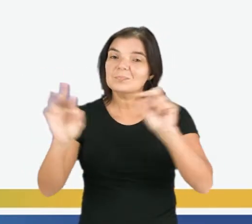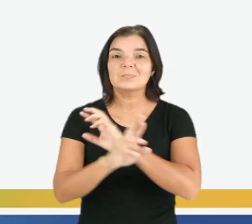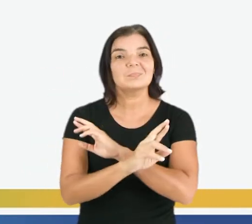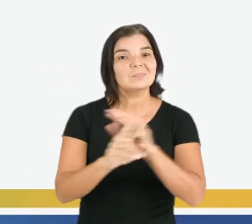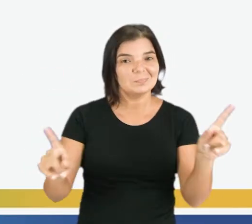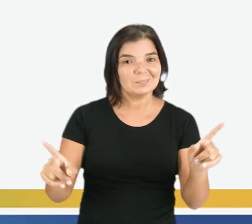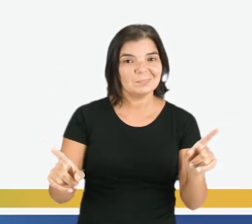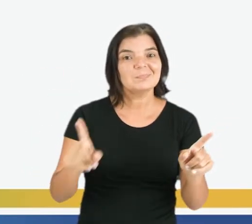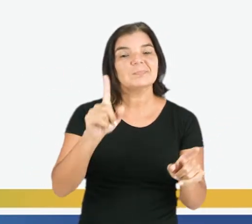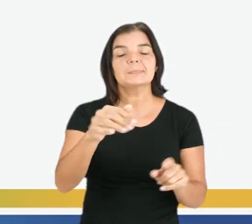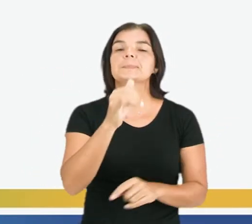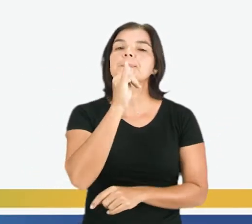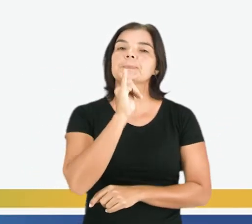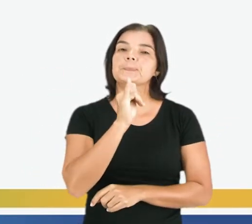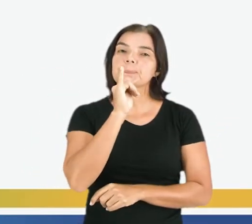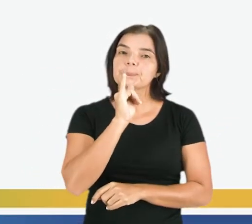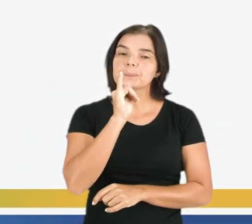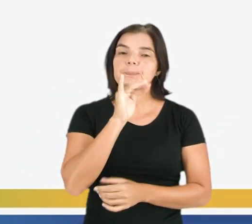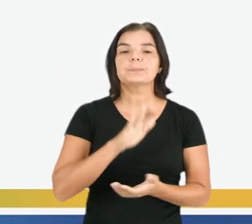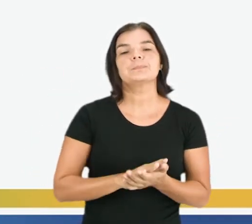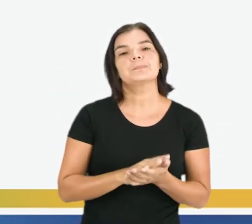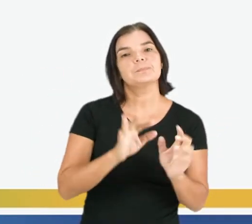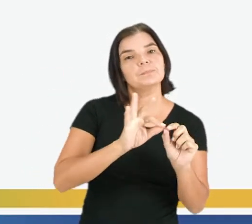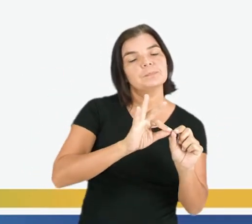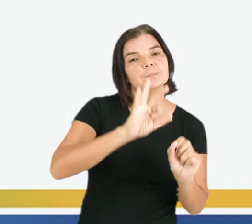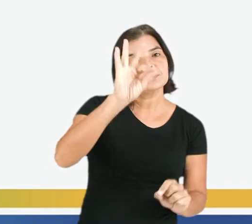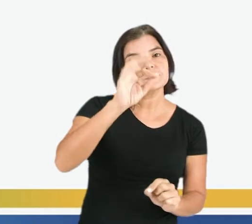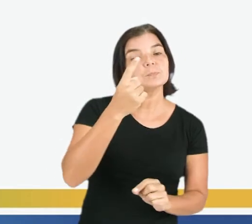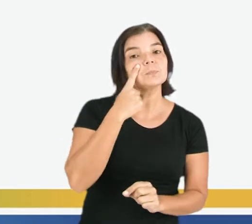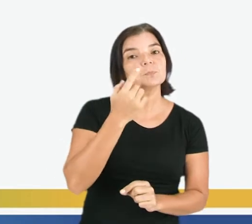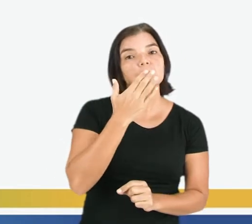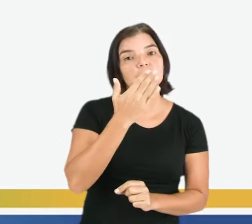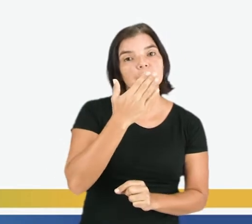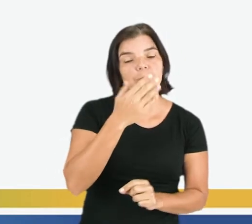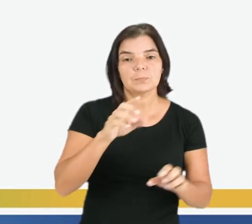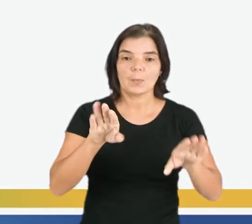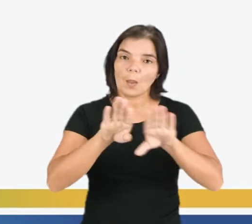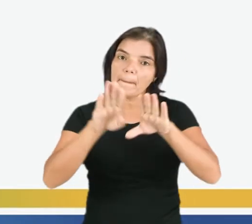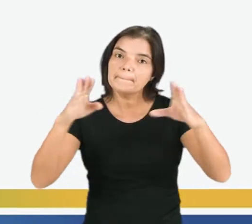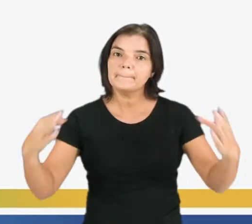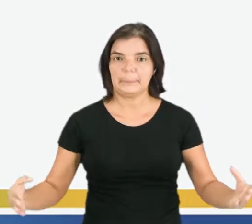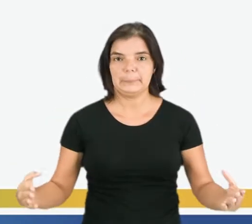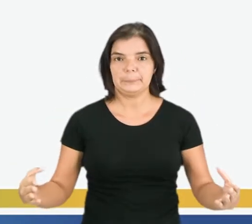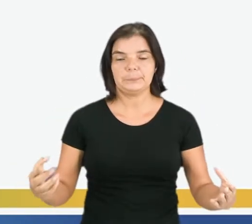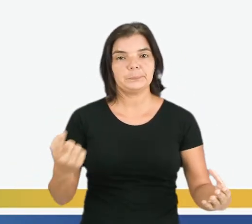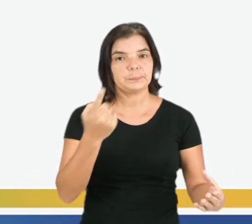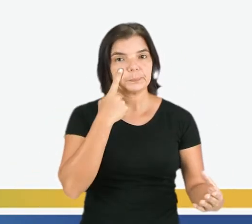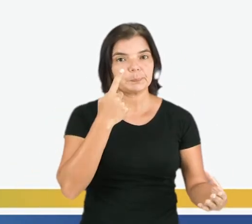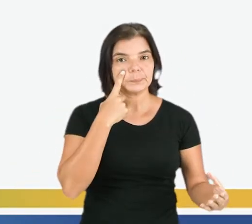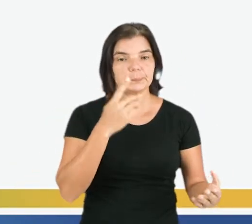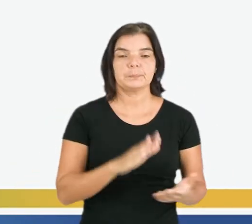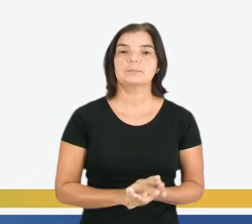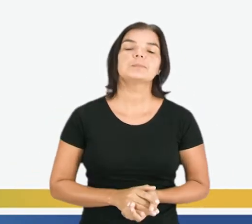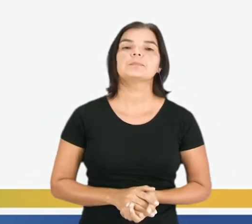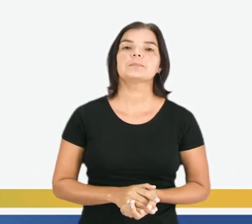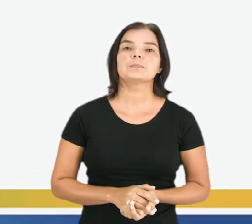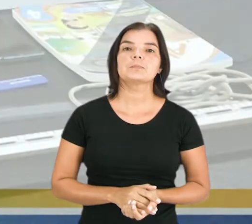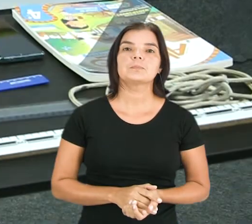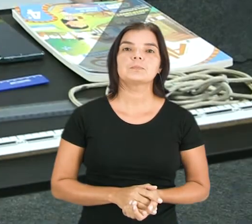né? Por exemplo, você medir, ó, vamos medir aqui essa mesa. Vem aqui comigo, ó, observe aqui